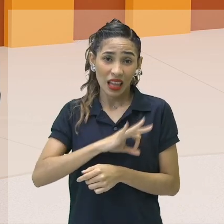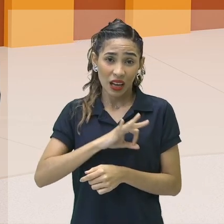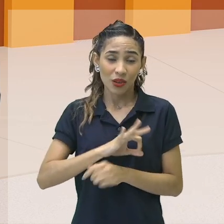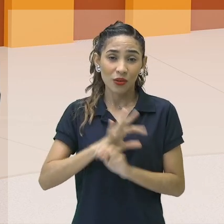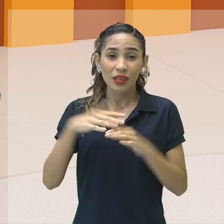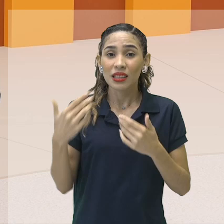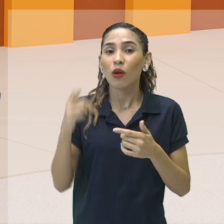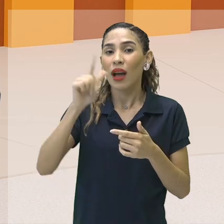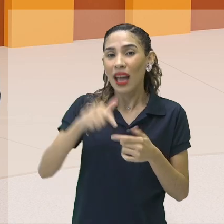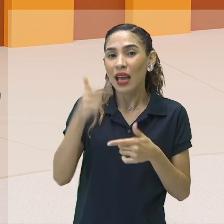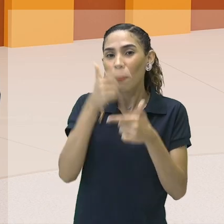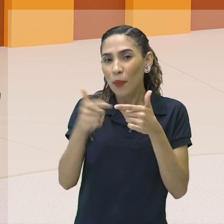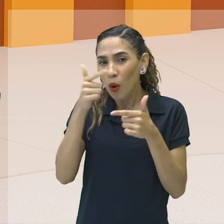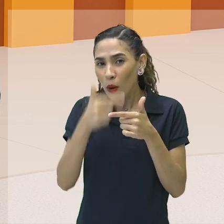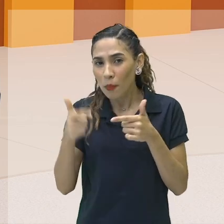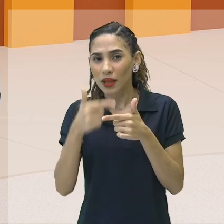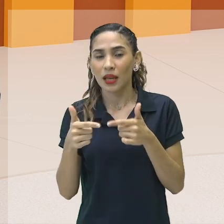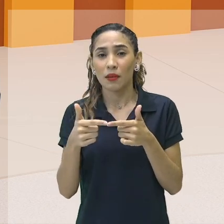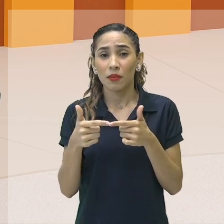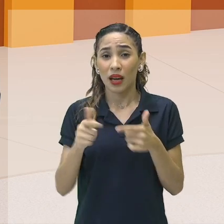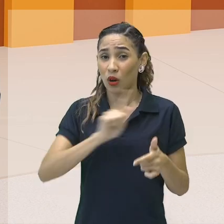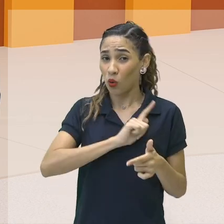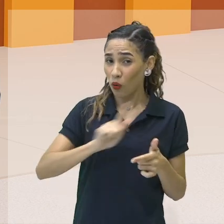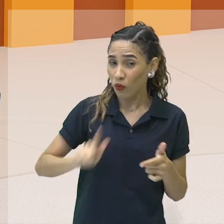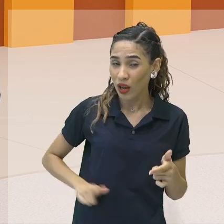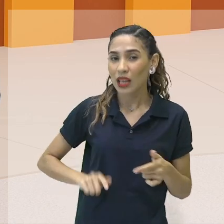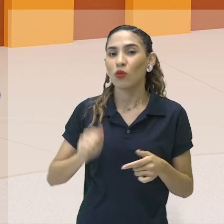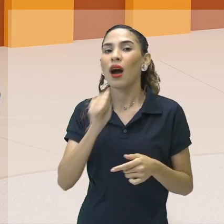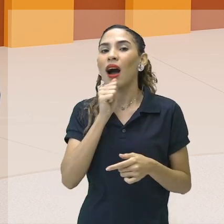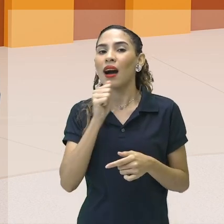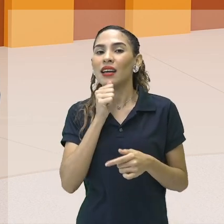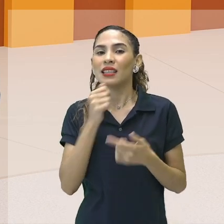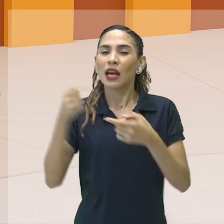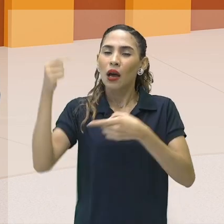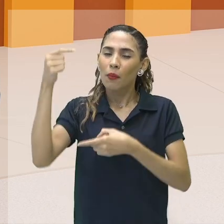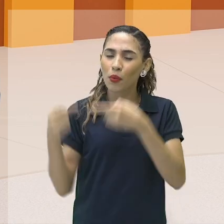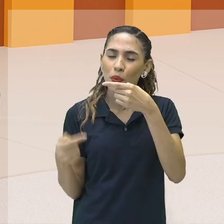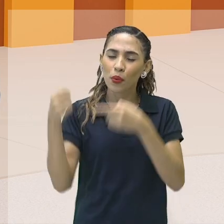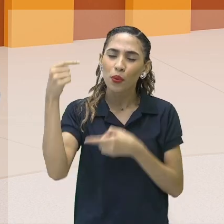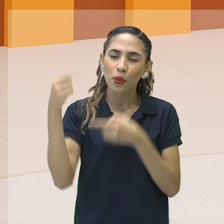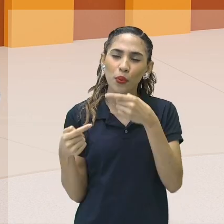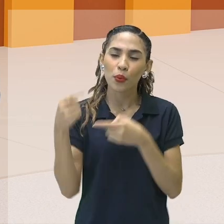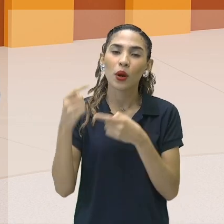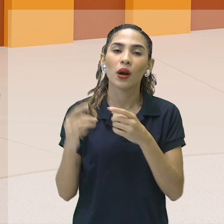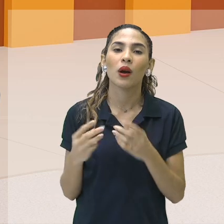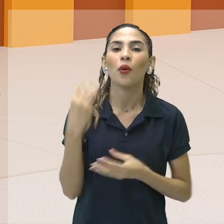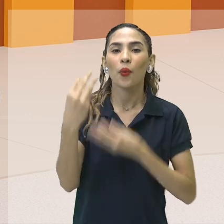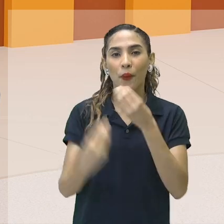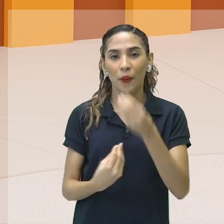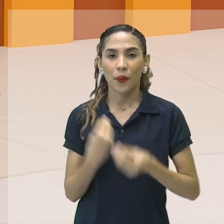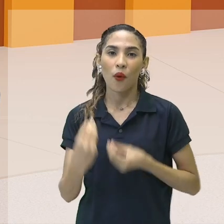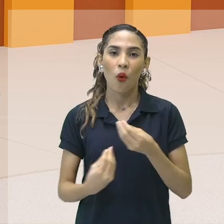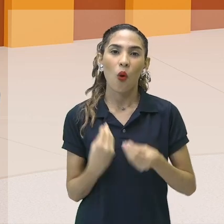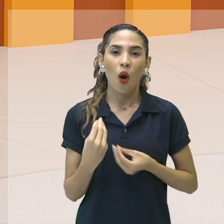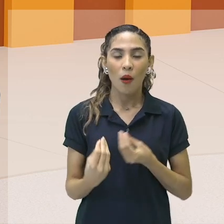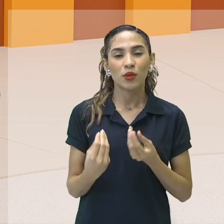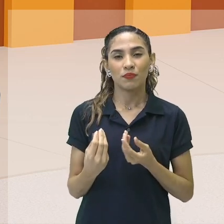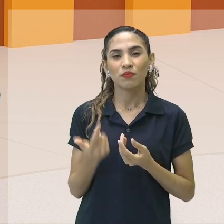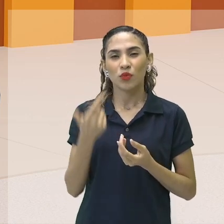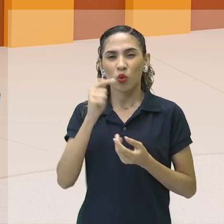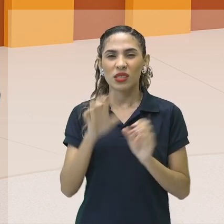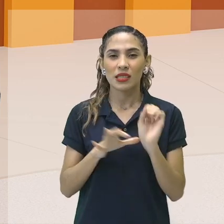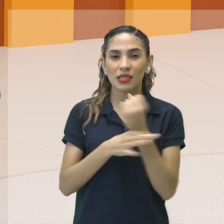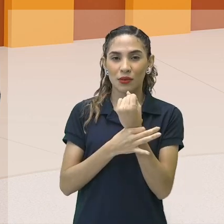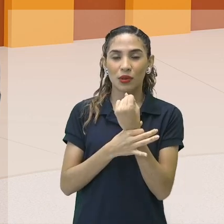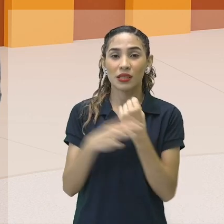que o atual governo tem trazido uma discussão de como dar uma garantia para esses